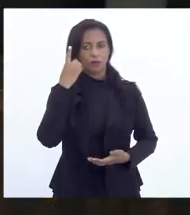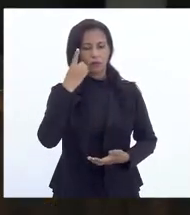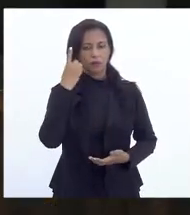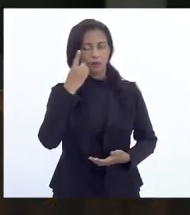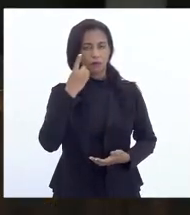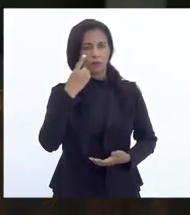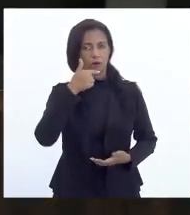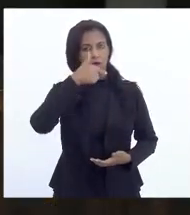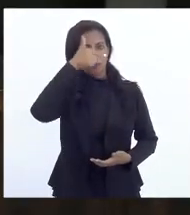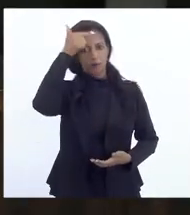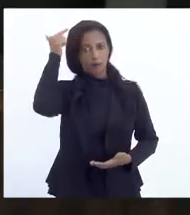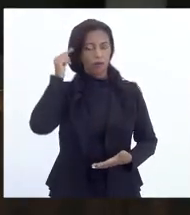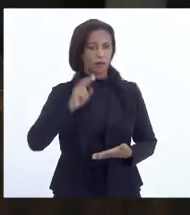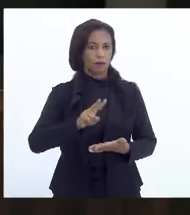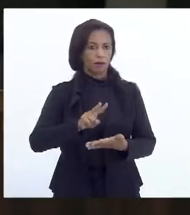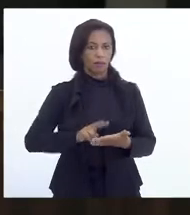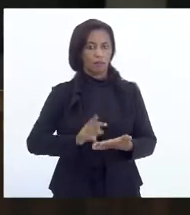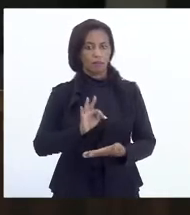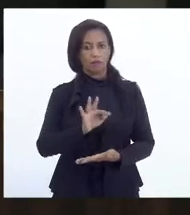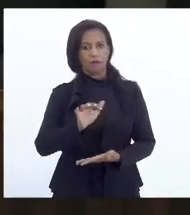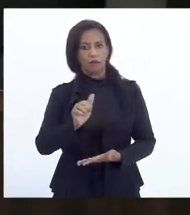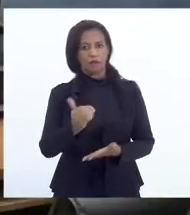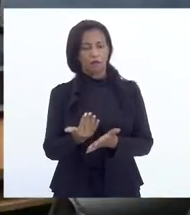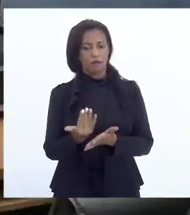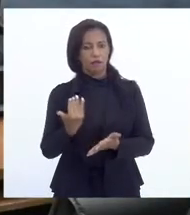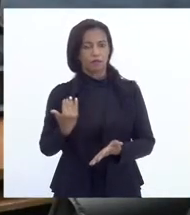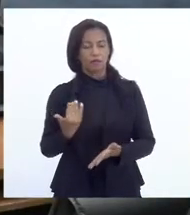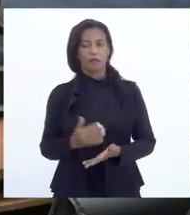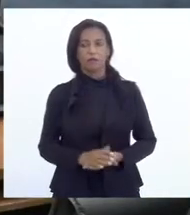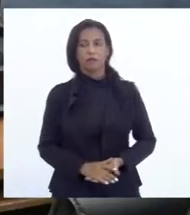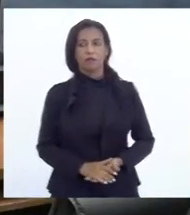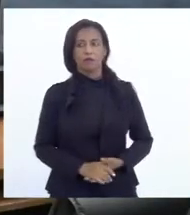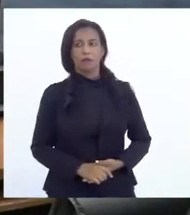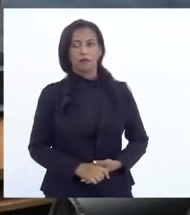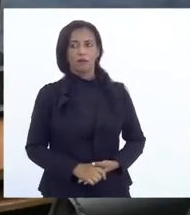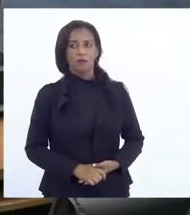Paulo para fazer a leitura da ata da sessão anterior.